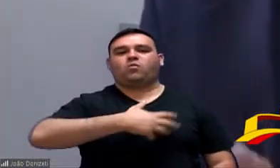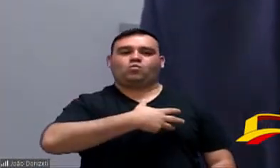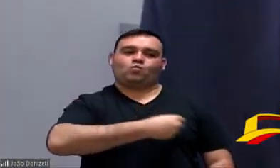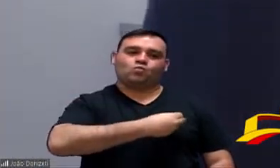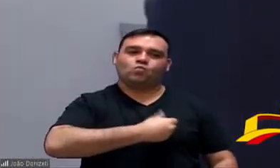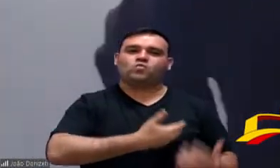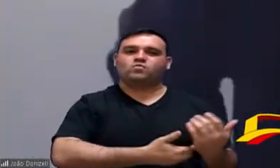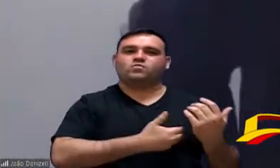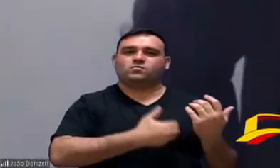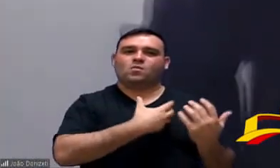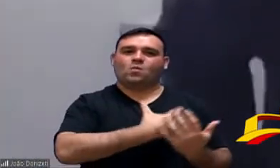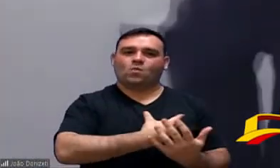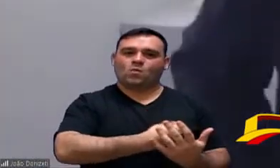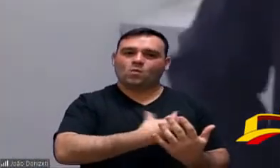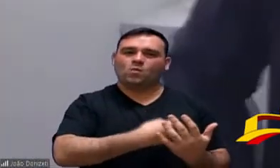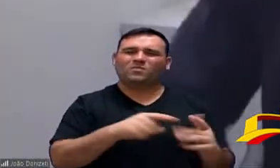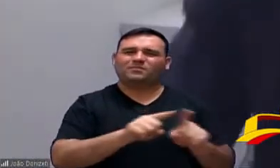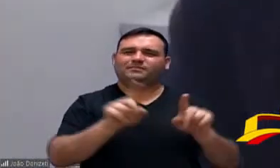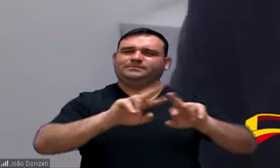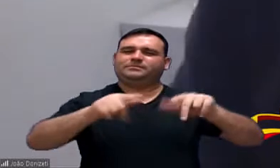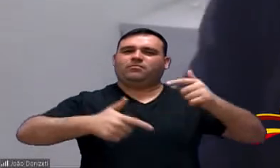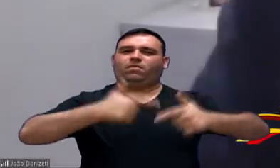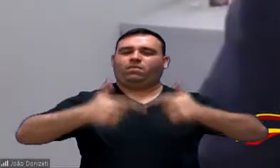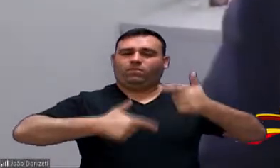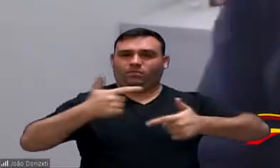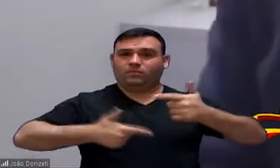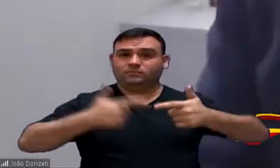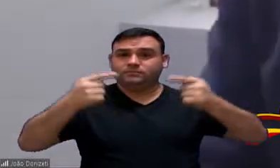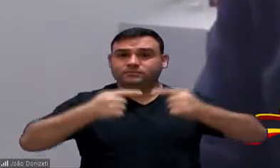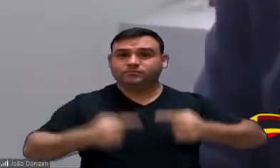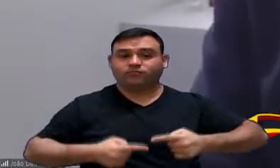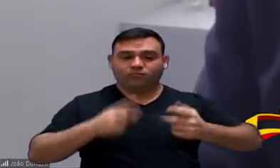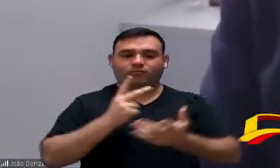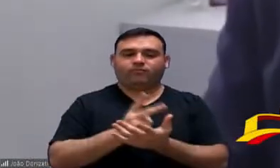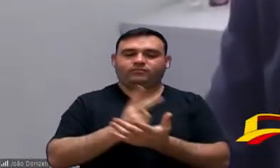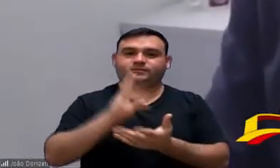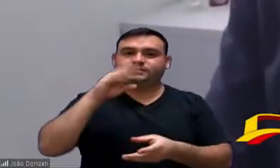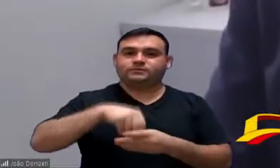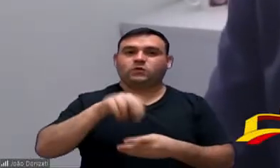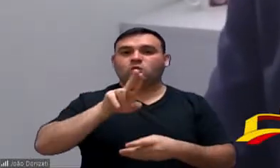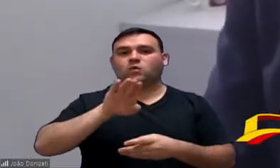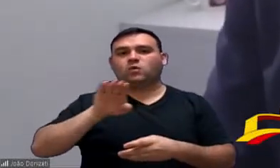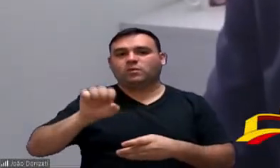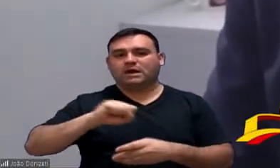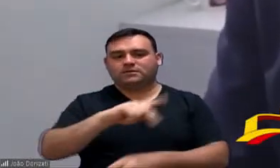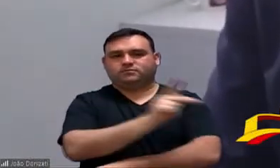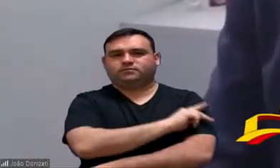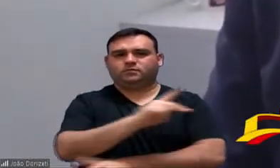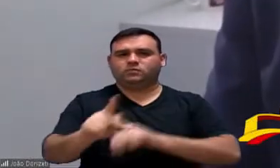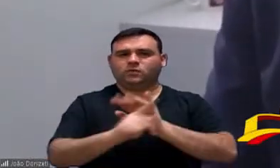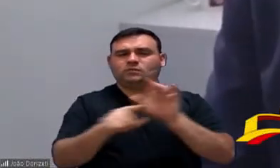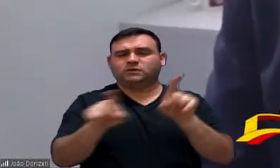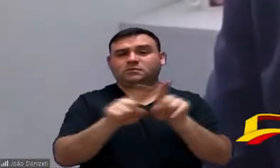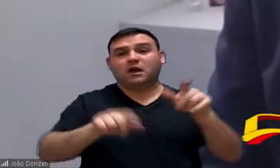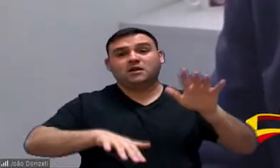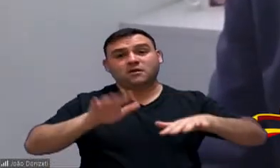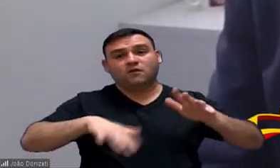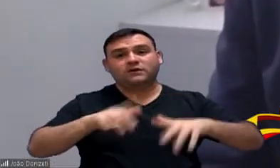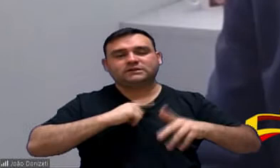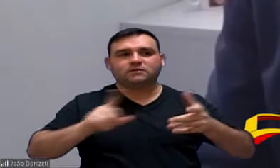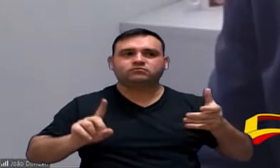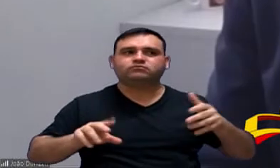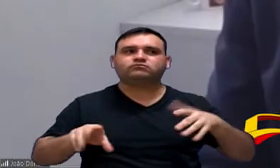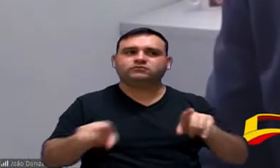questão desses trabalhos, dessas campanhas permanentes que tem nas unidades básicas de saúde, talvez incorporar